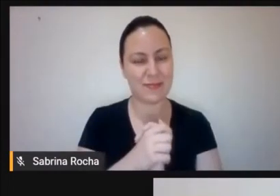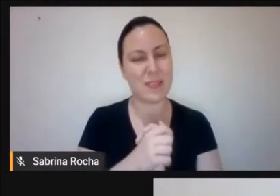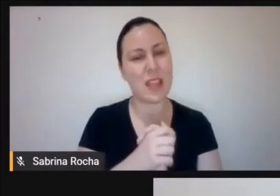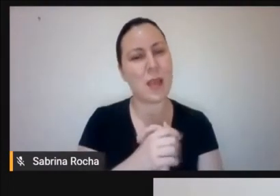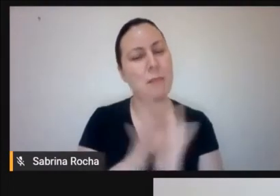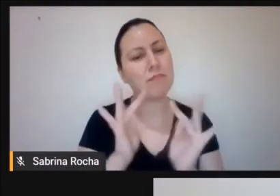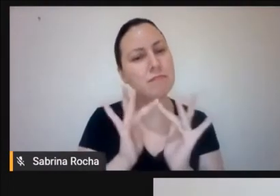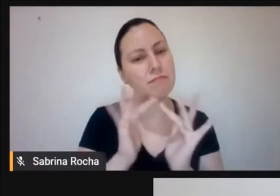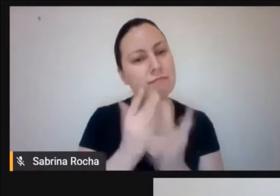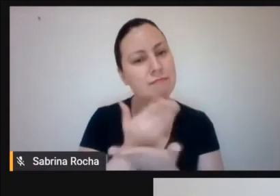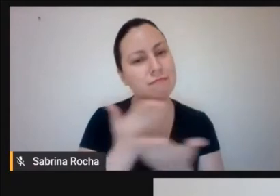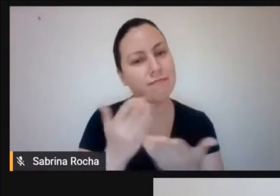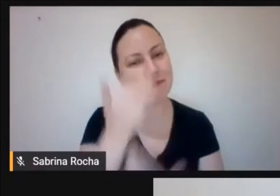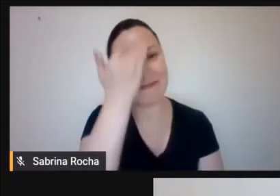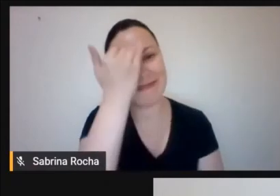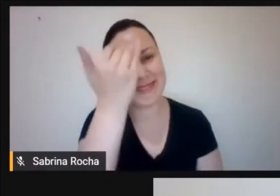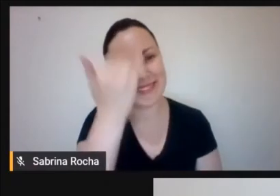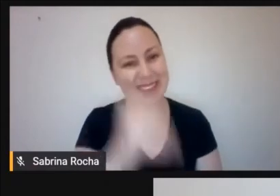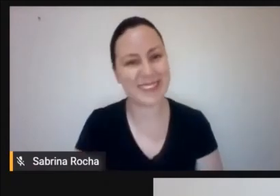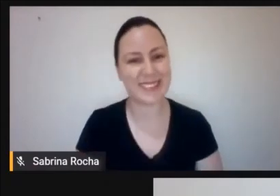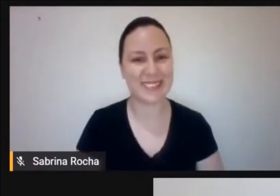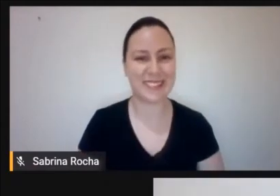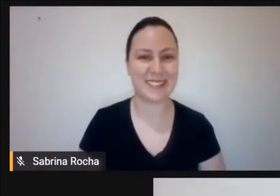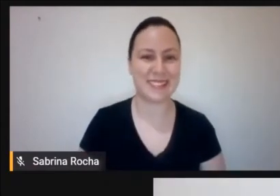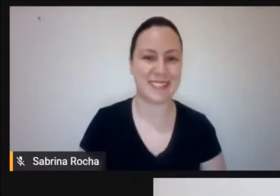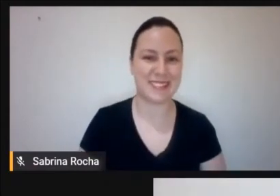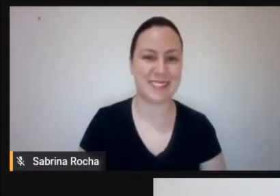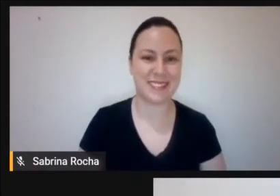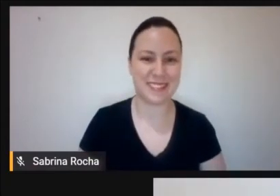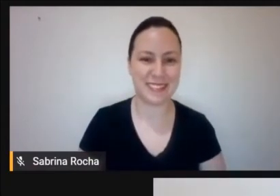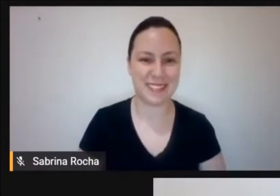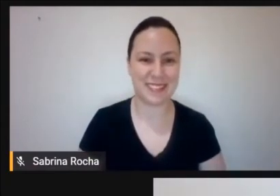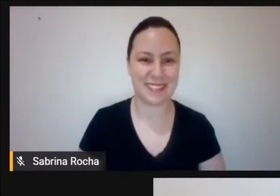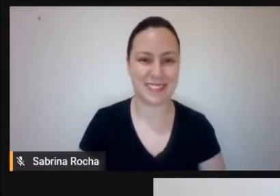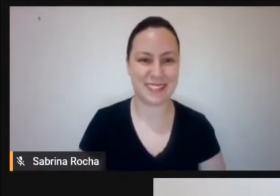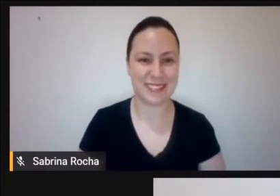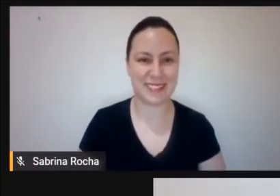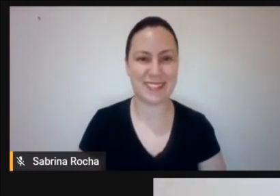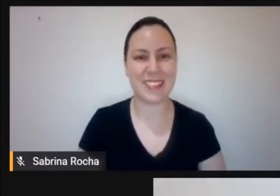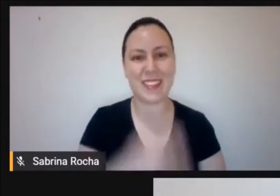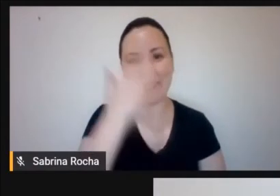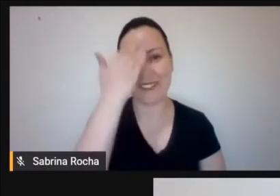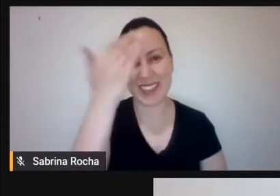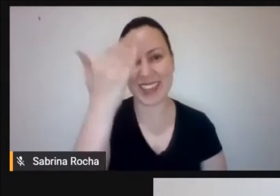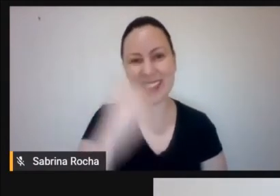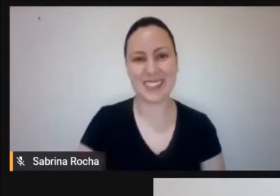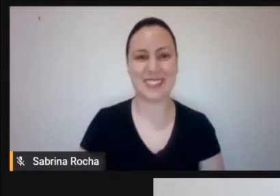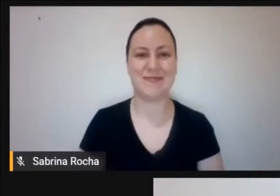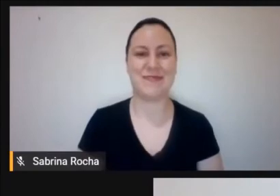Legal. Obrigado, Obrigada. Daniel. Obrigada mais uma Obrigado. vez. Obrigada, Krenak. Obrigada, Sabrina.